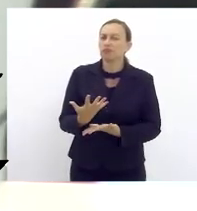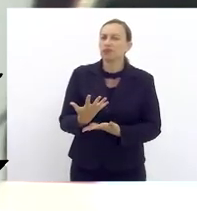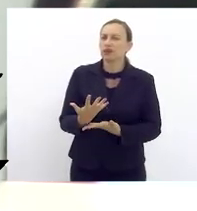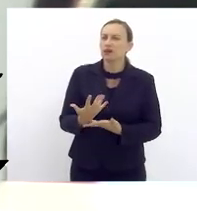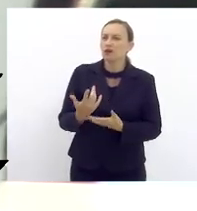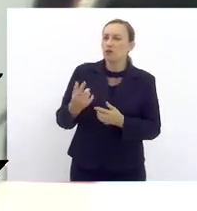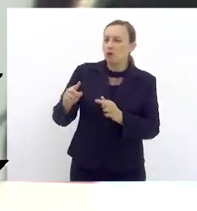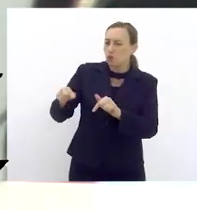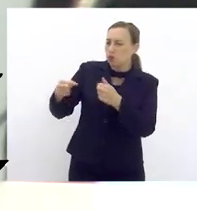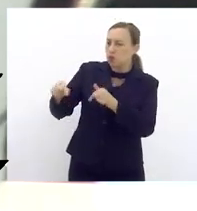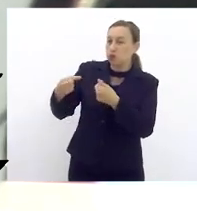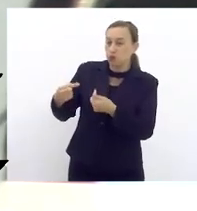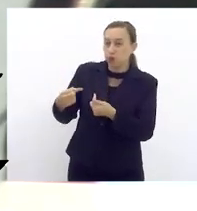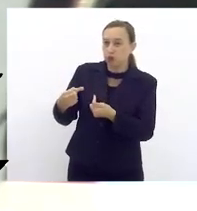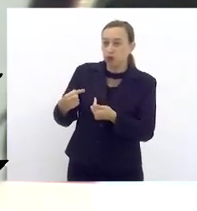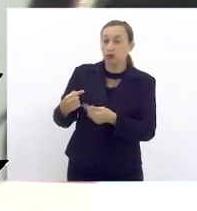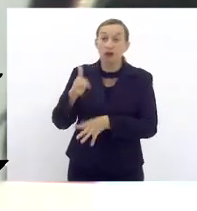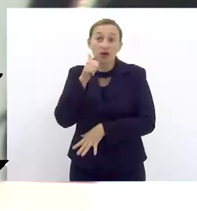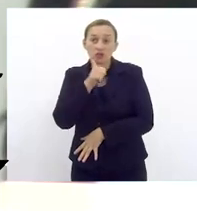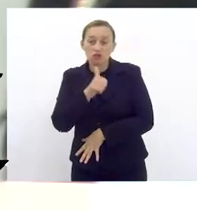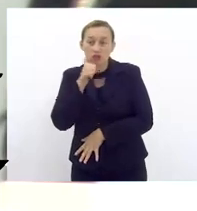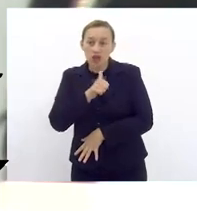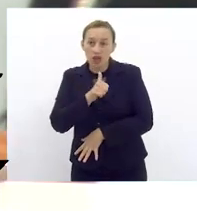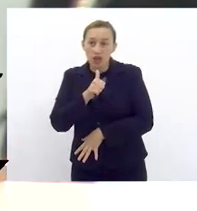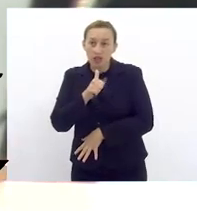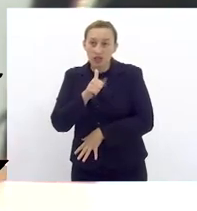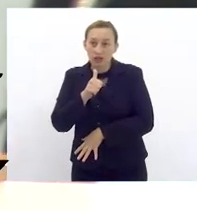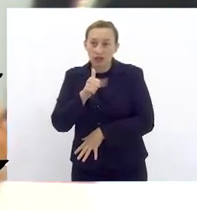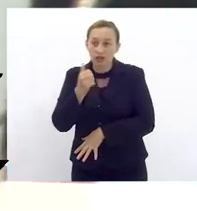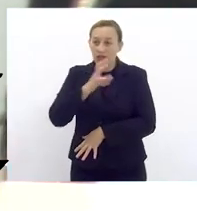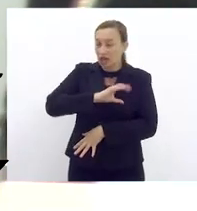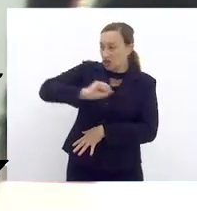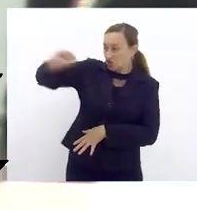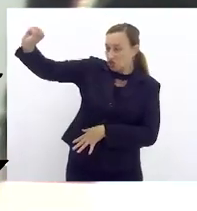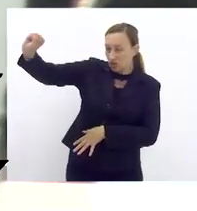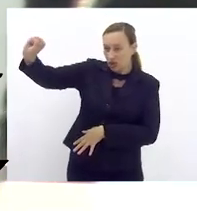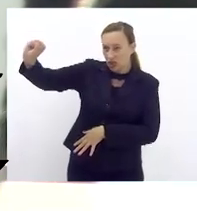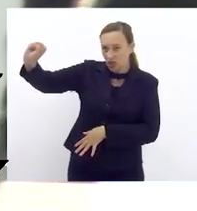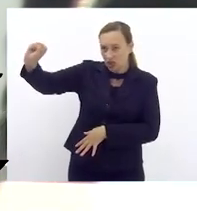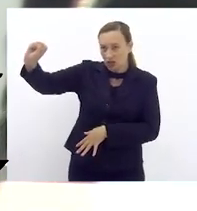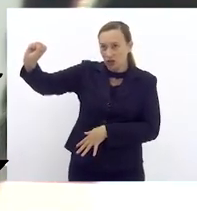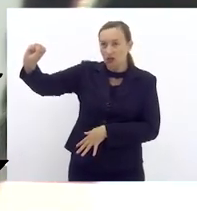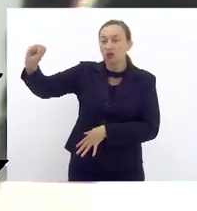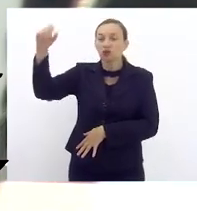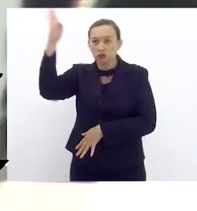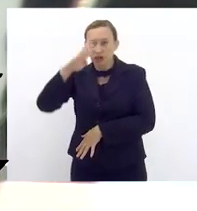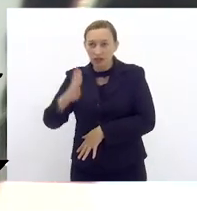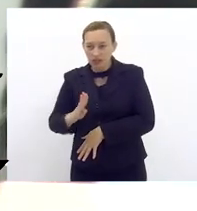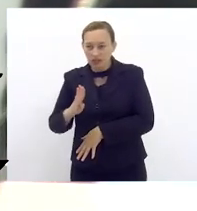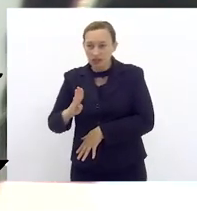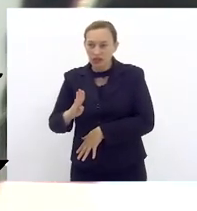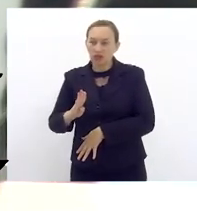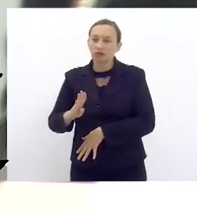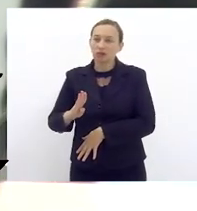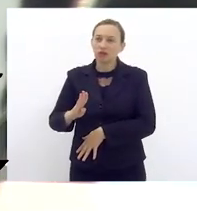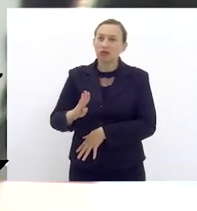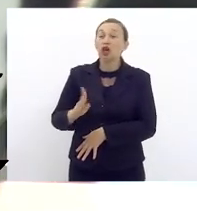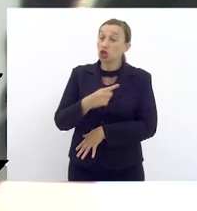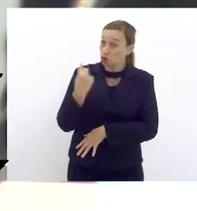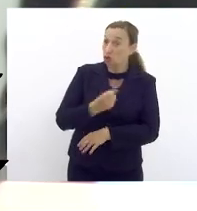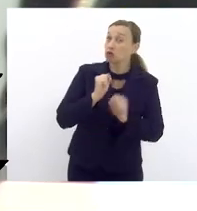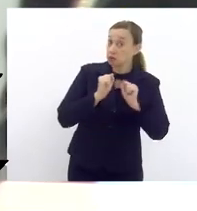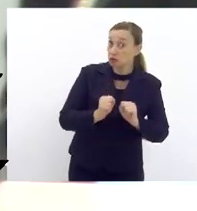provocados pelas mulheres de Axé do Brasil pelas mulheres de Axé do Brasil para que nós